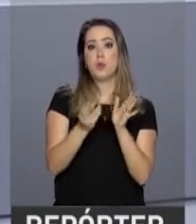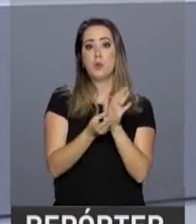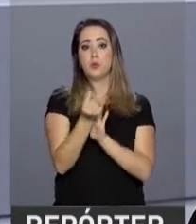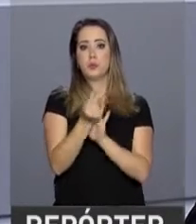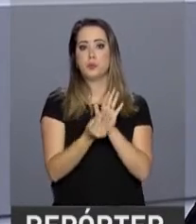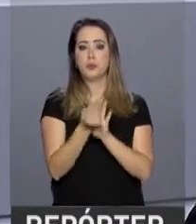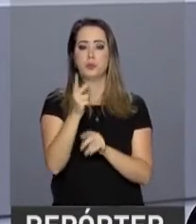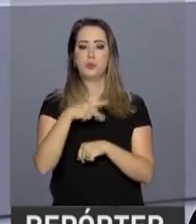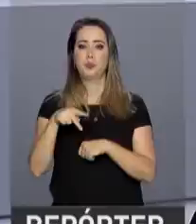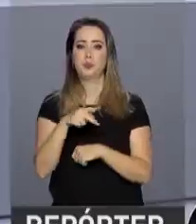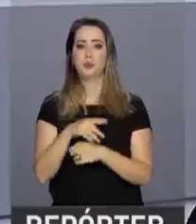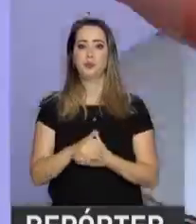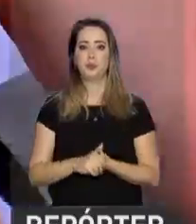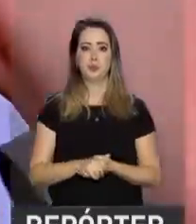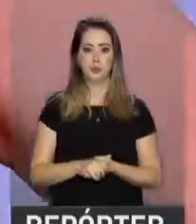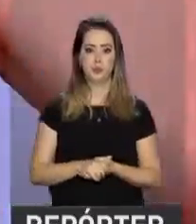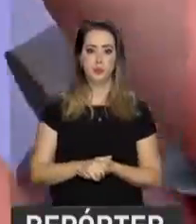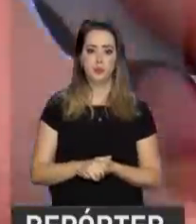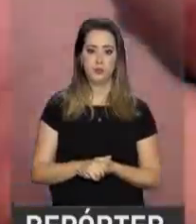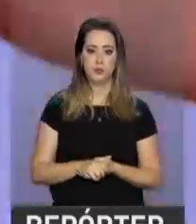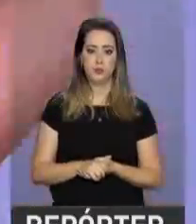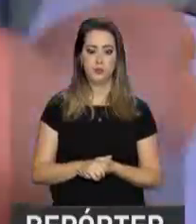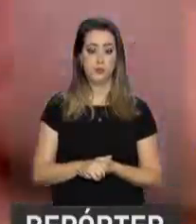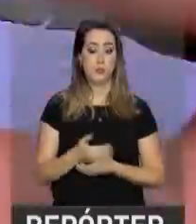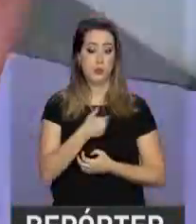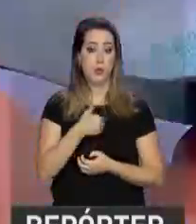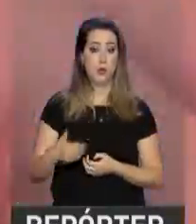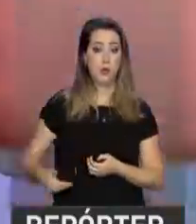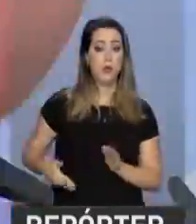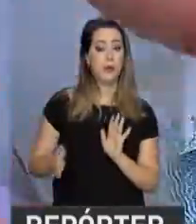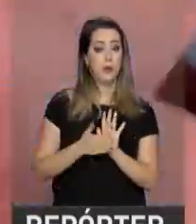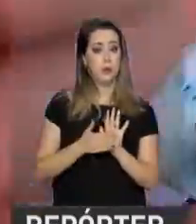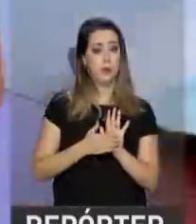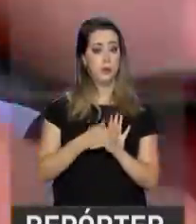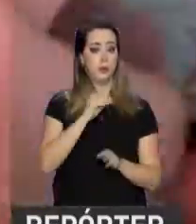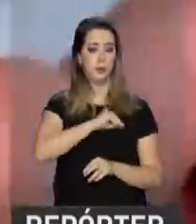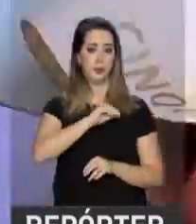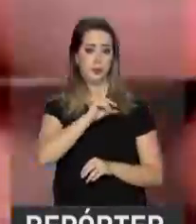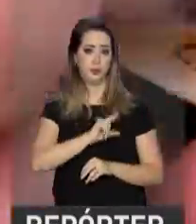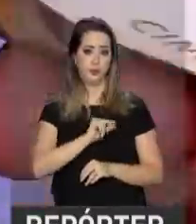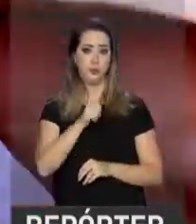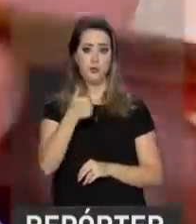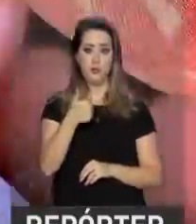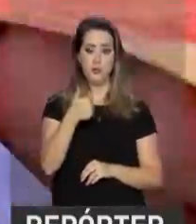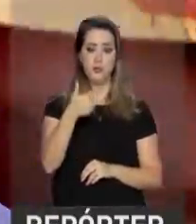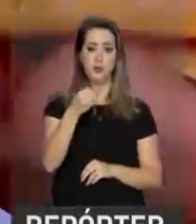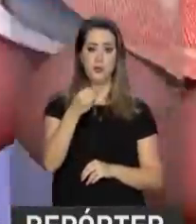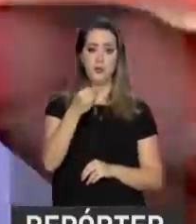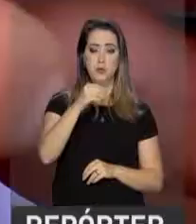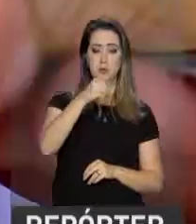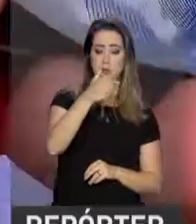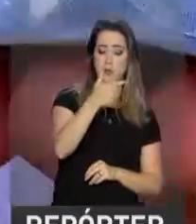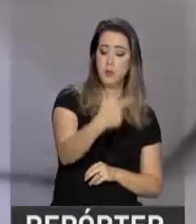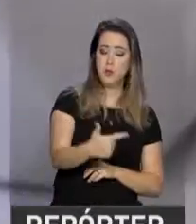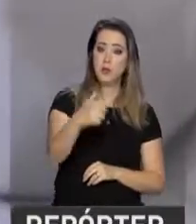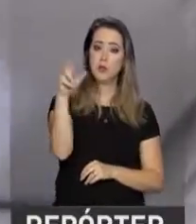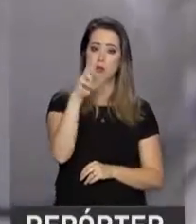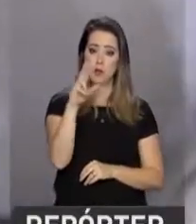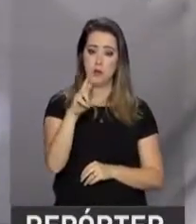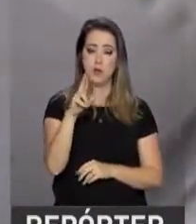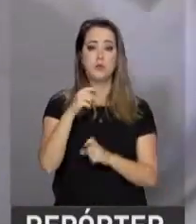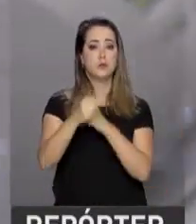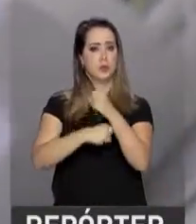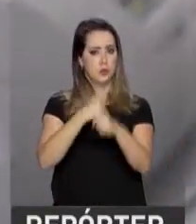orçamento do país o governo propõe um salário mínimo de mil e dois reais para 2019